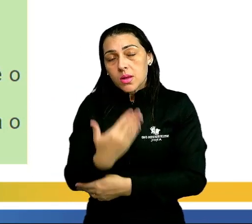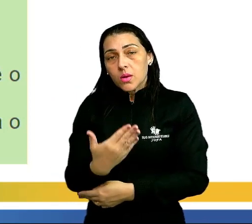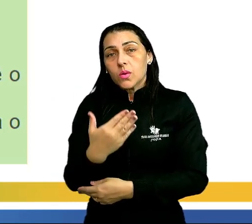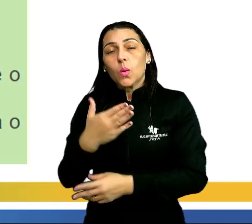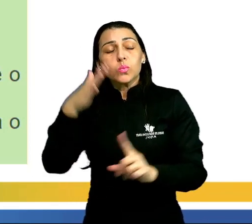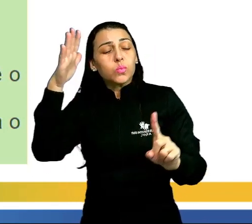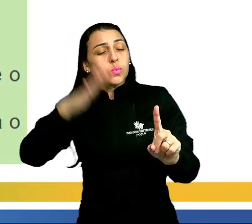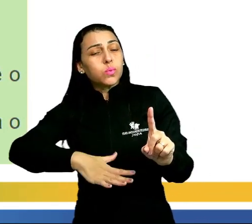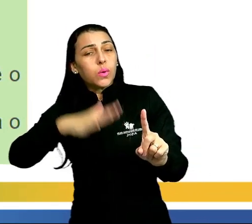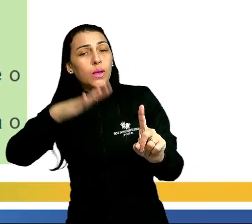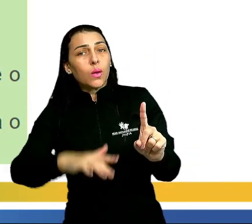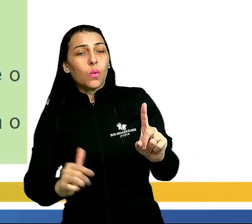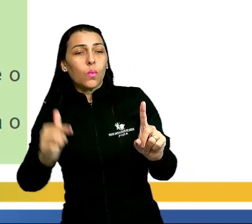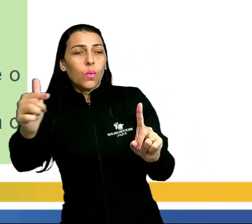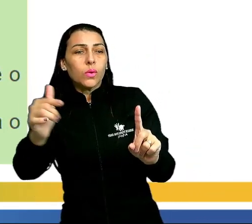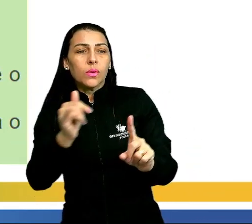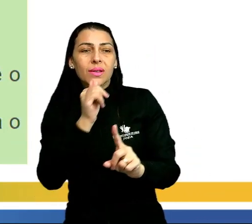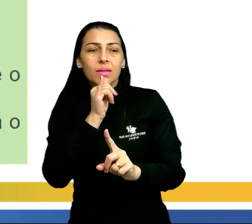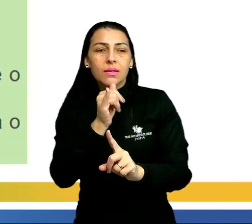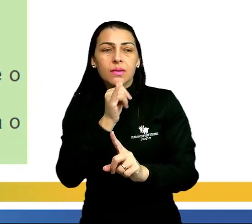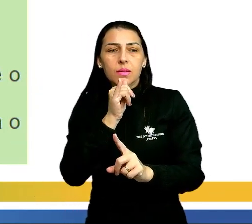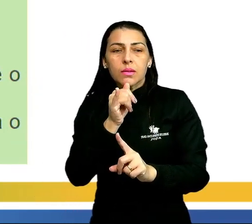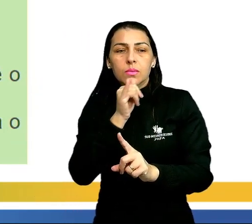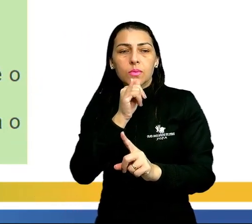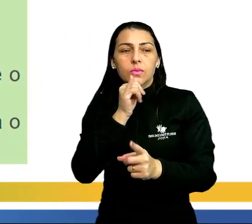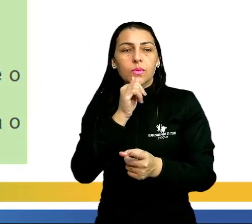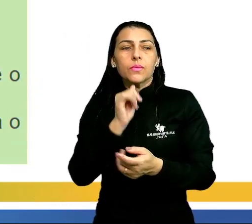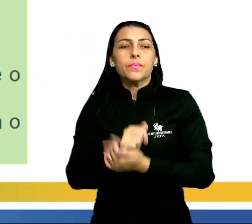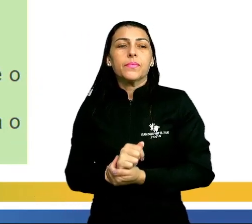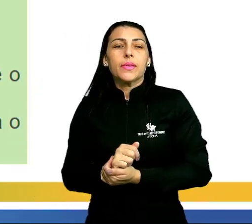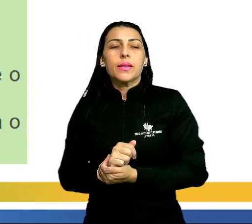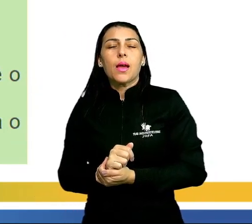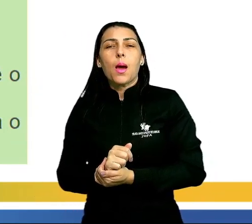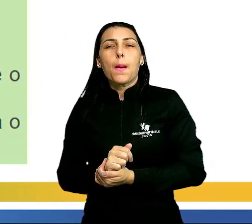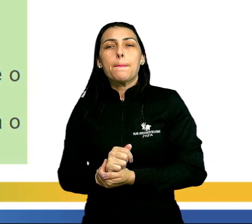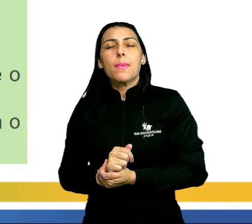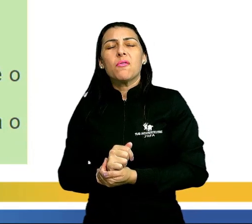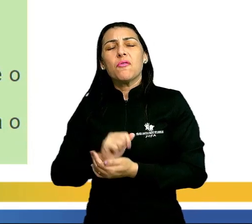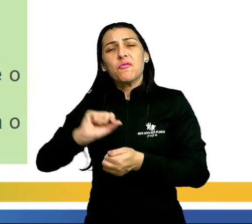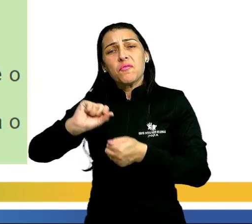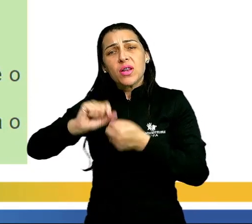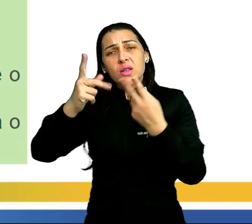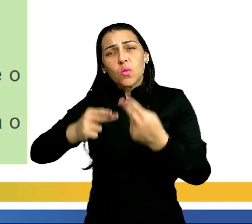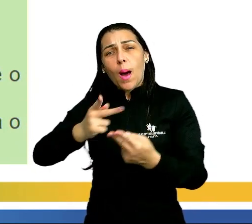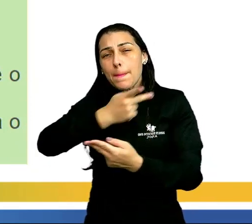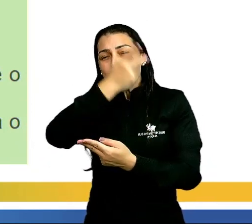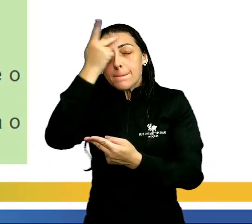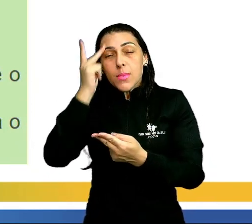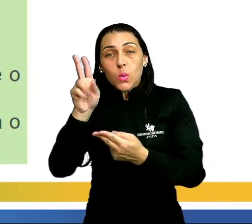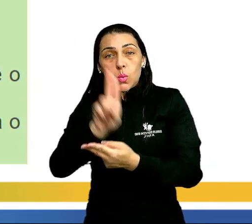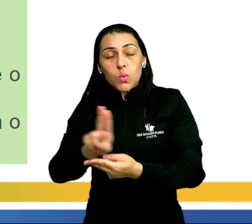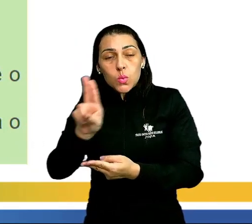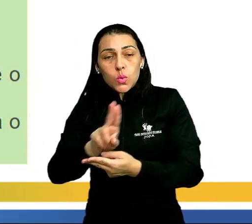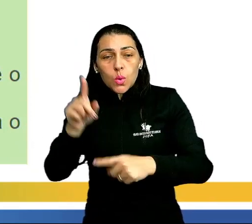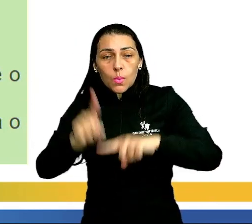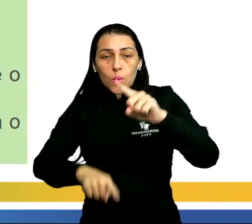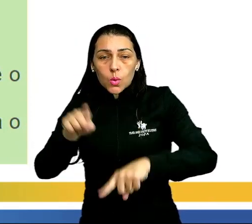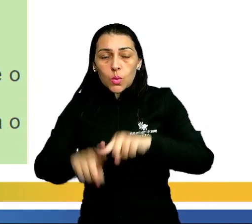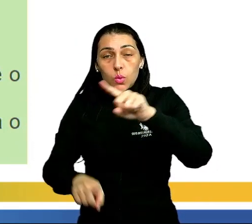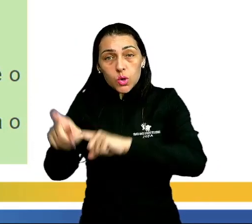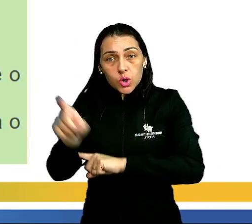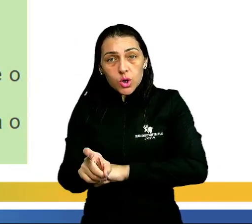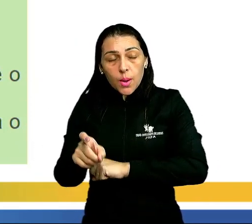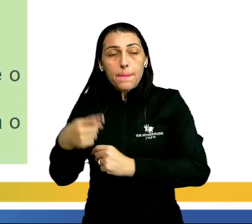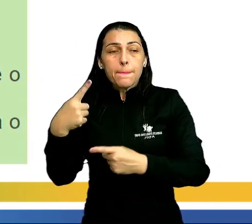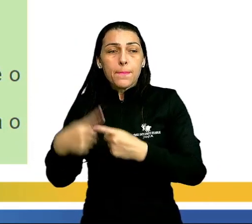de convencer o outro. Aí nós temos como exemplo, faça como milhões de consumidores, use o produto